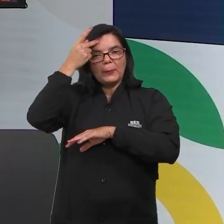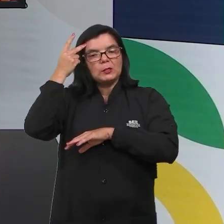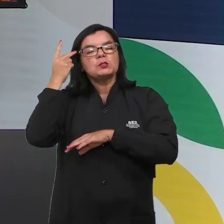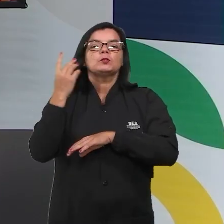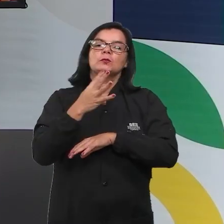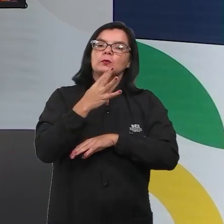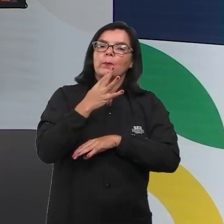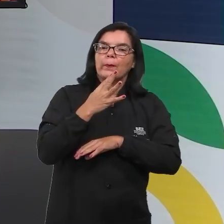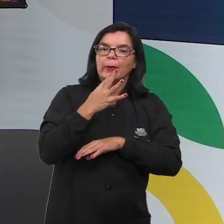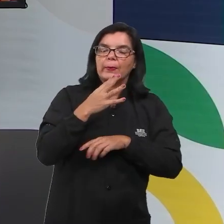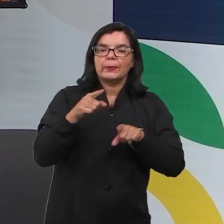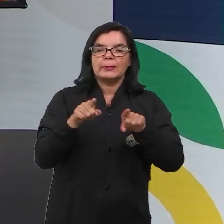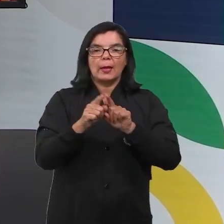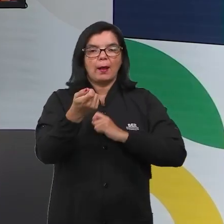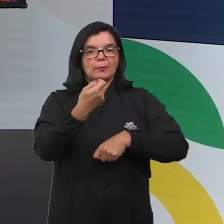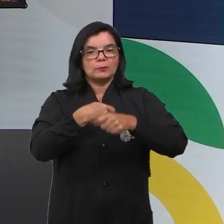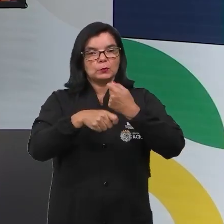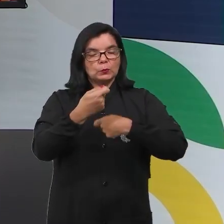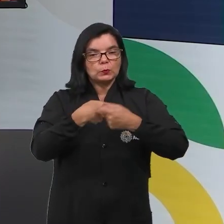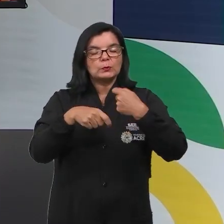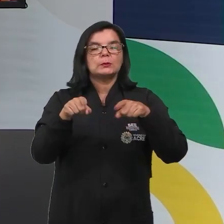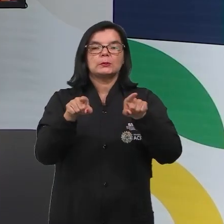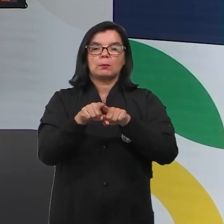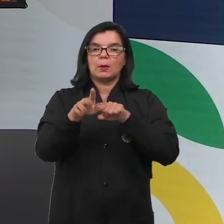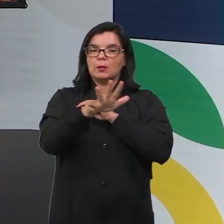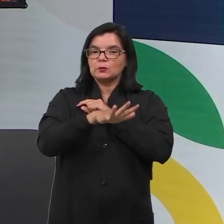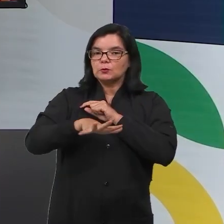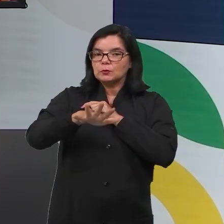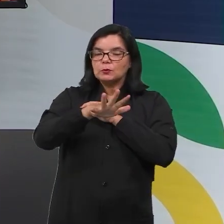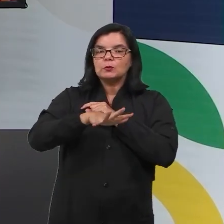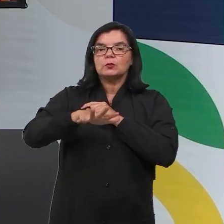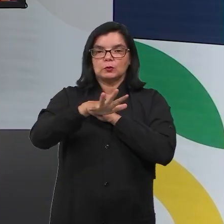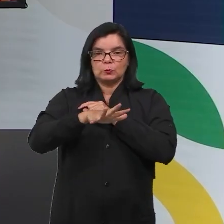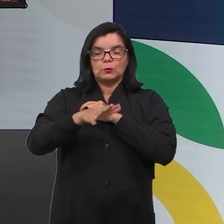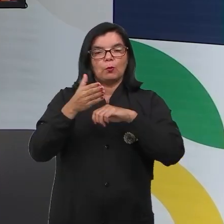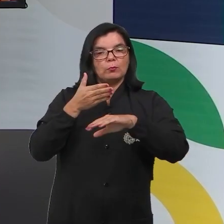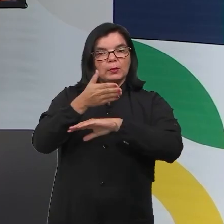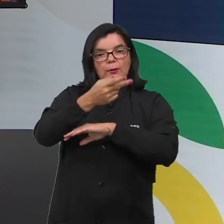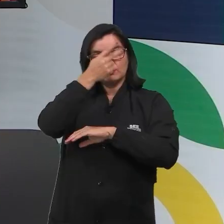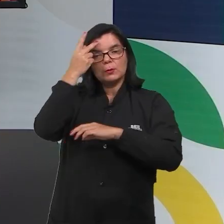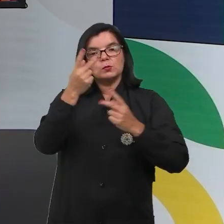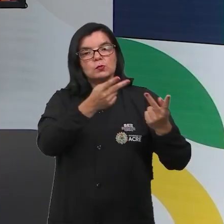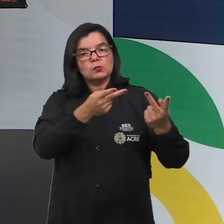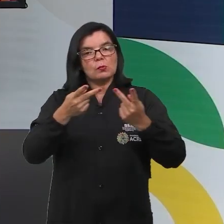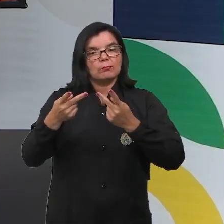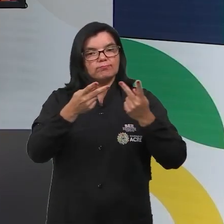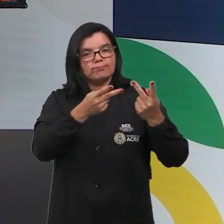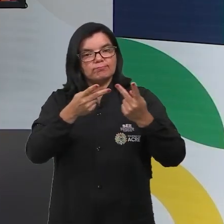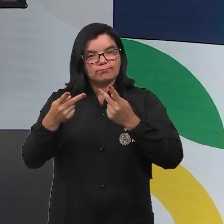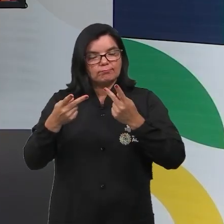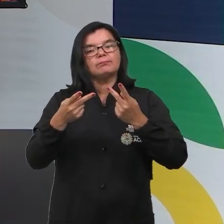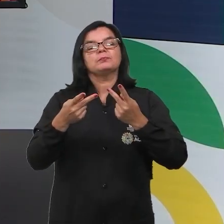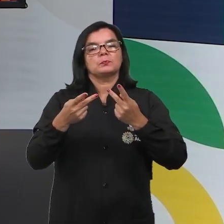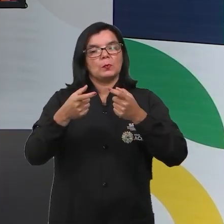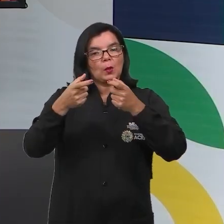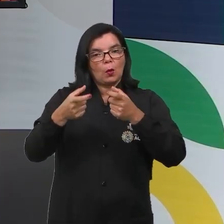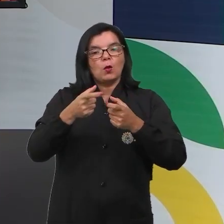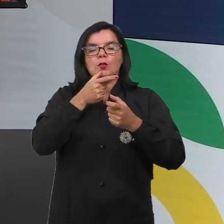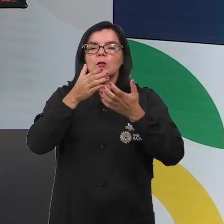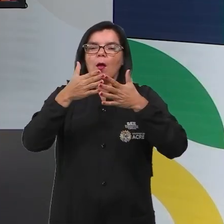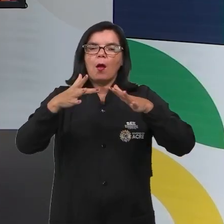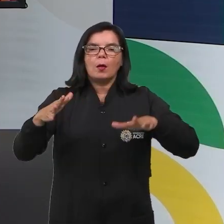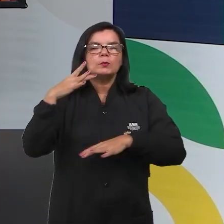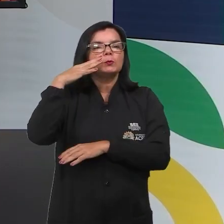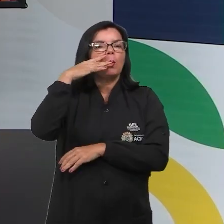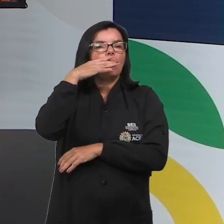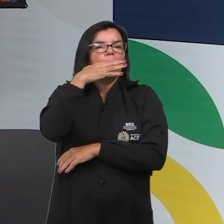tem movimentações, a economia se baseia geralmente no turismo, né, porque recebe muitos, é um canto onde as águas são